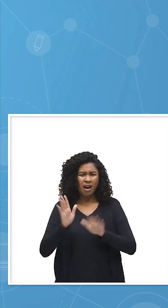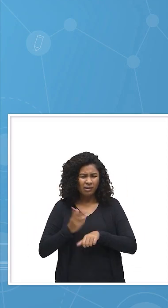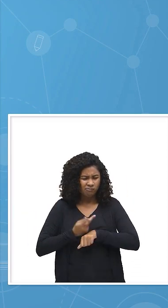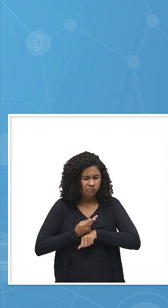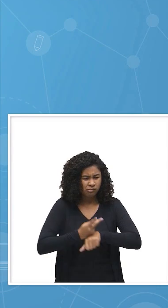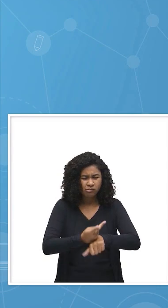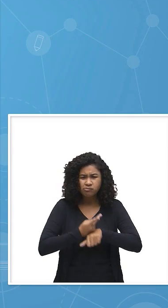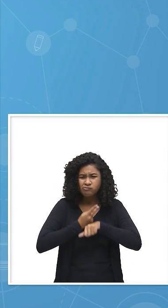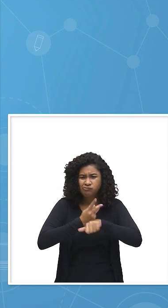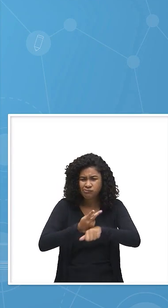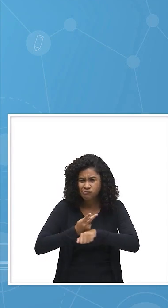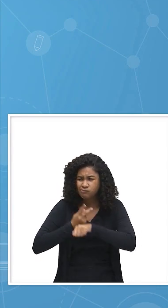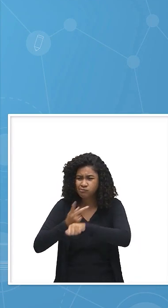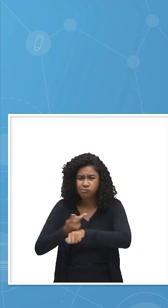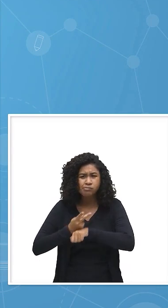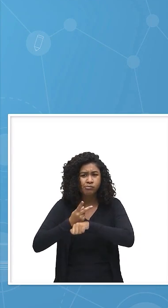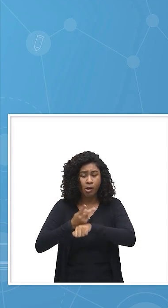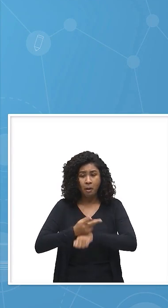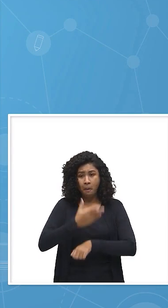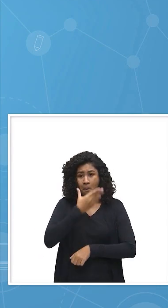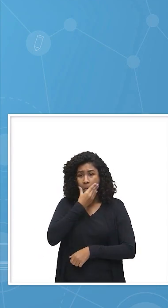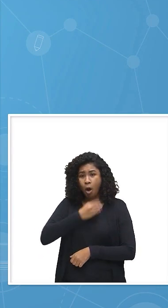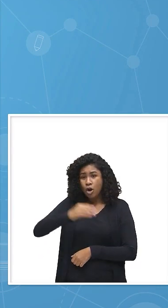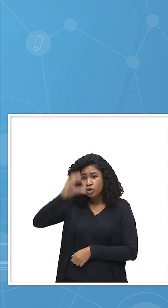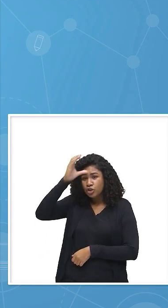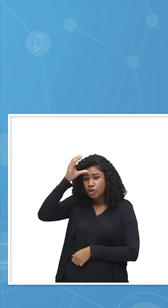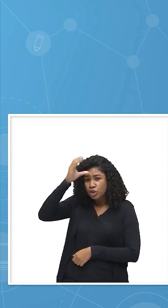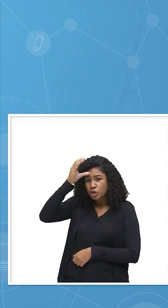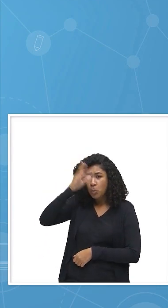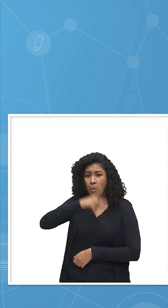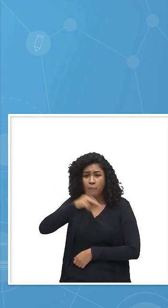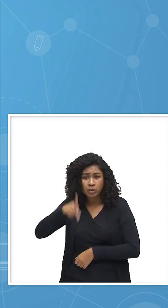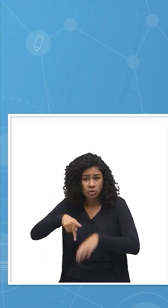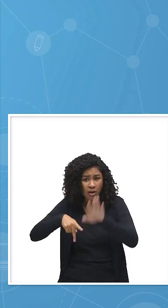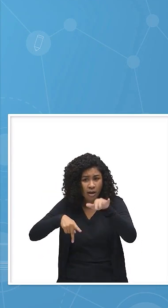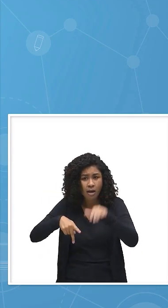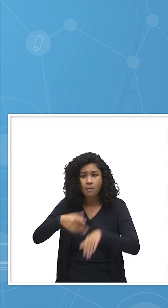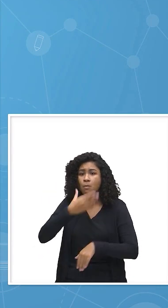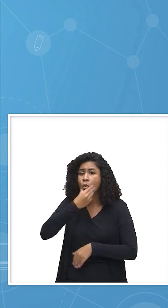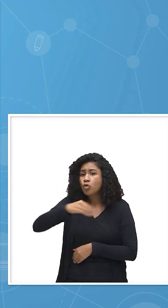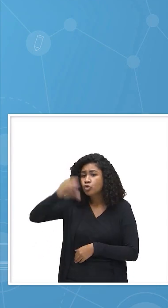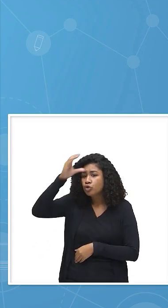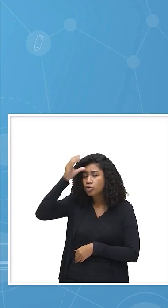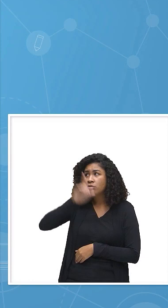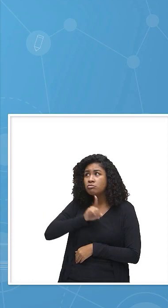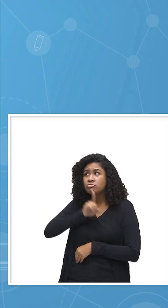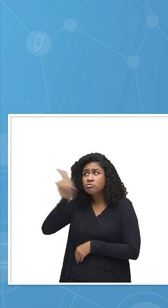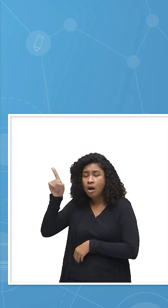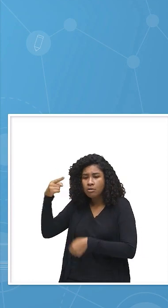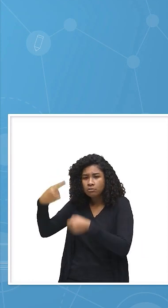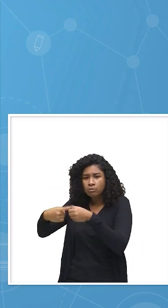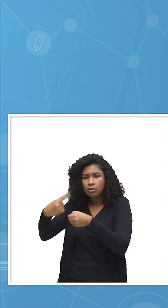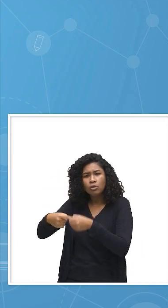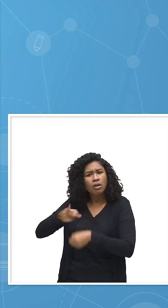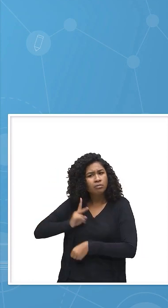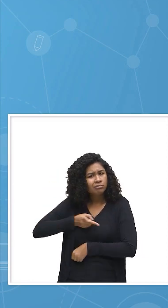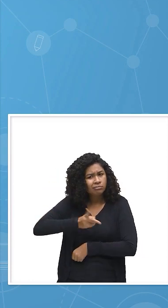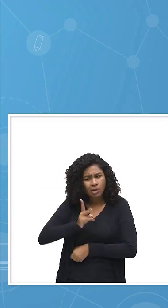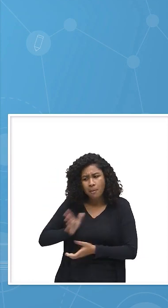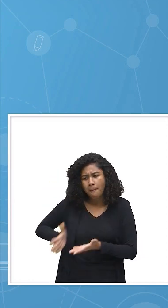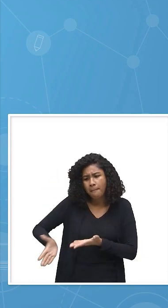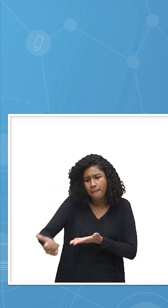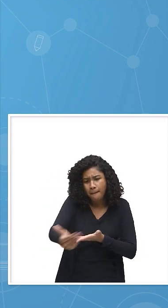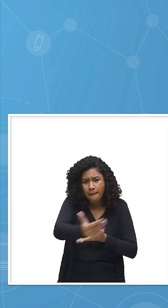ele sempre caça, ele sempre coleta. Aliás, a coleta é importante para a nossa economia,